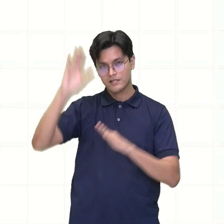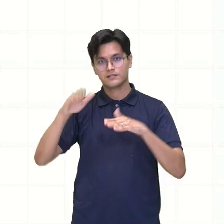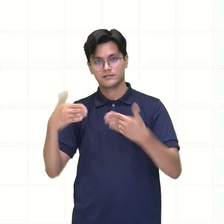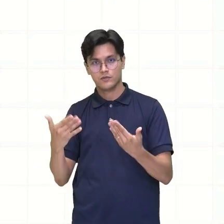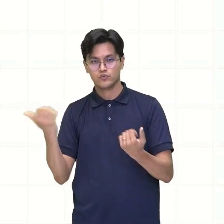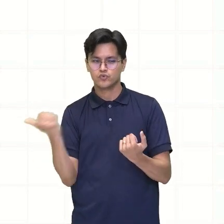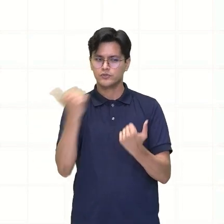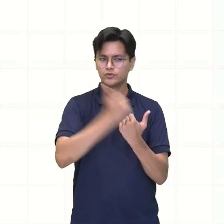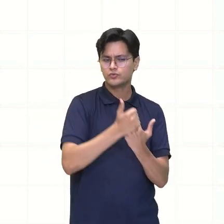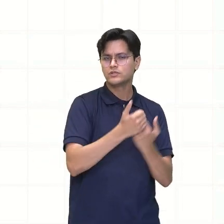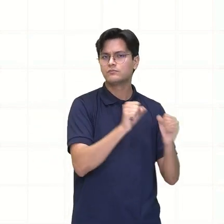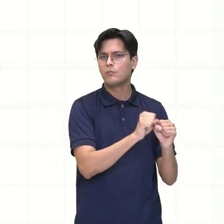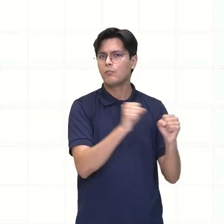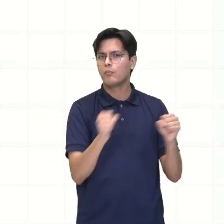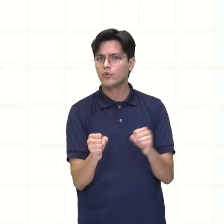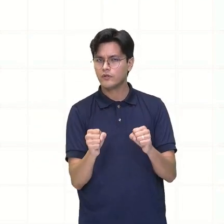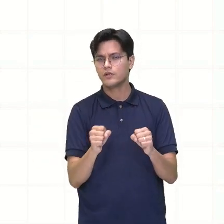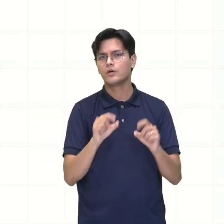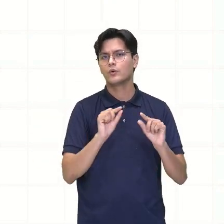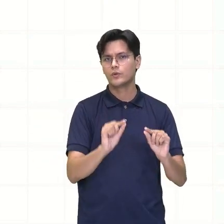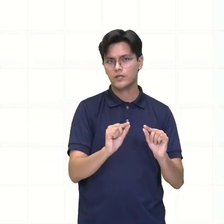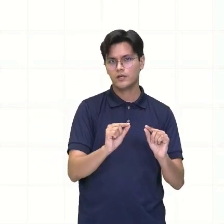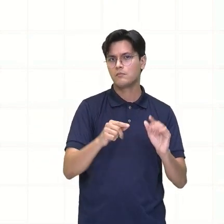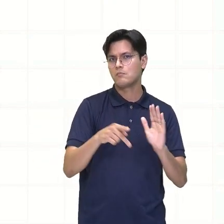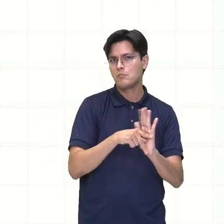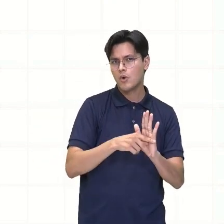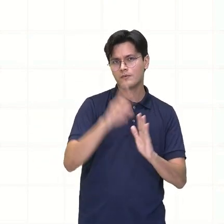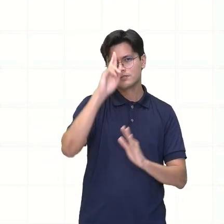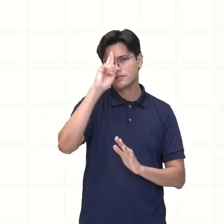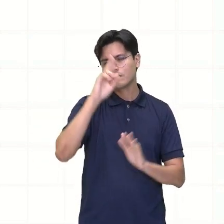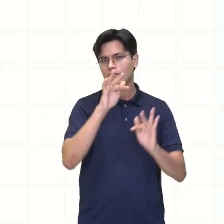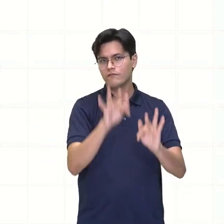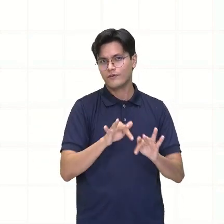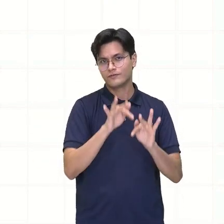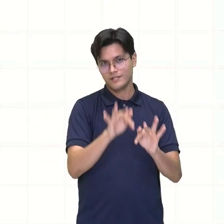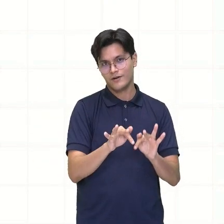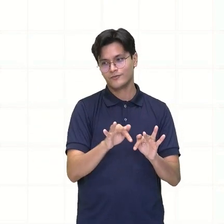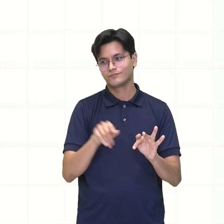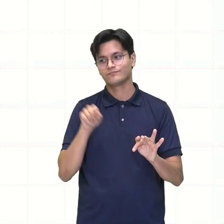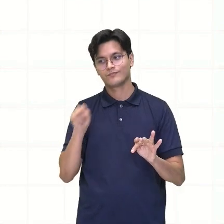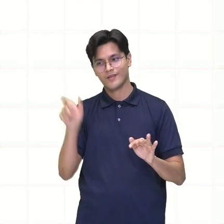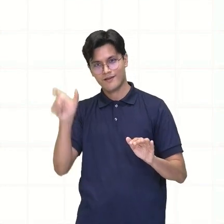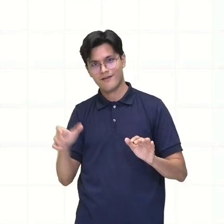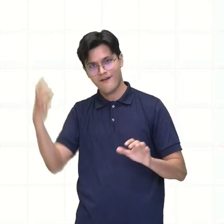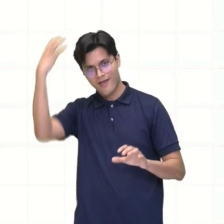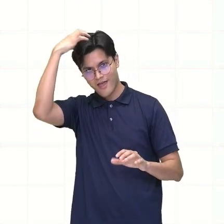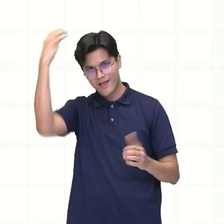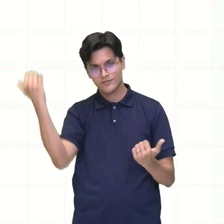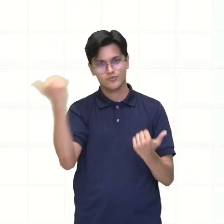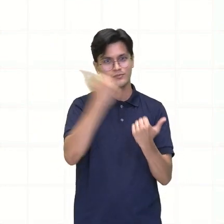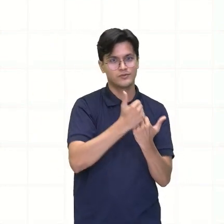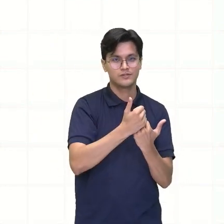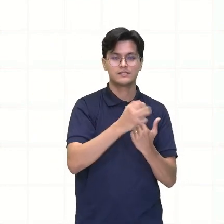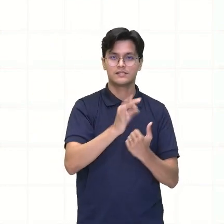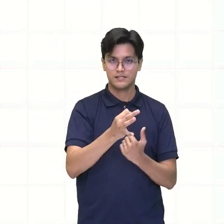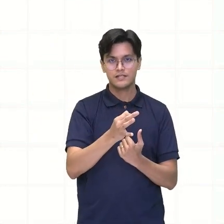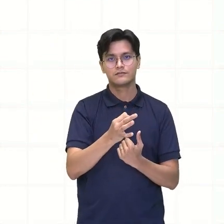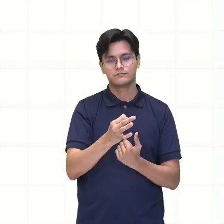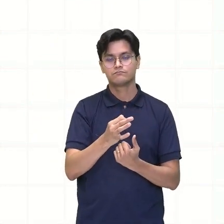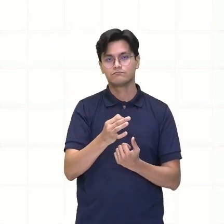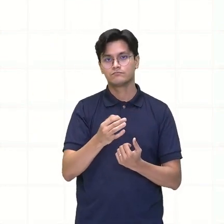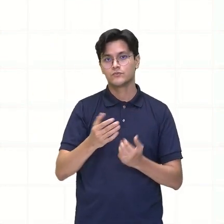de quem, professora? Dos senhores feudais, que tinham o poder descentralizado. Cada feudo possuía o